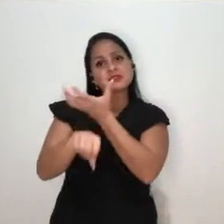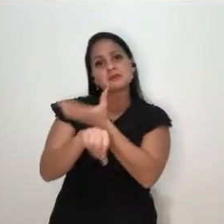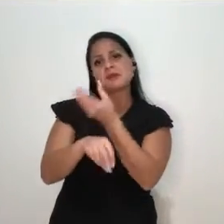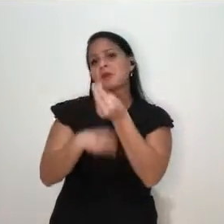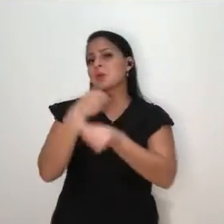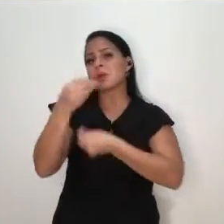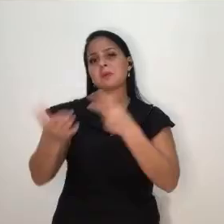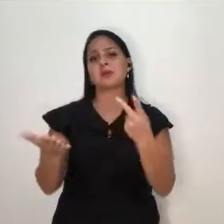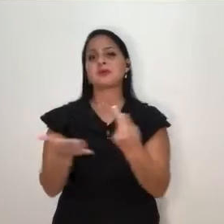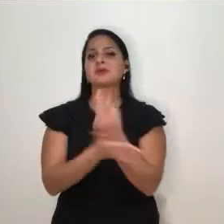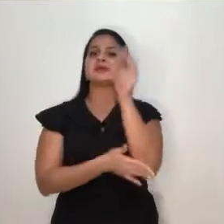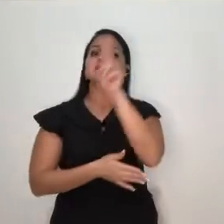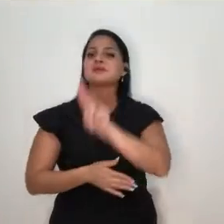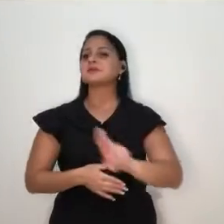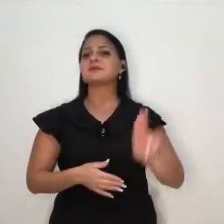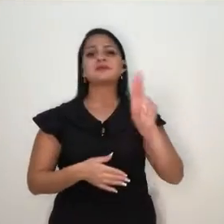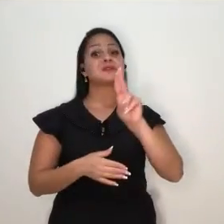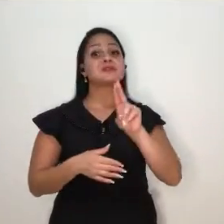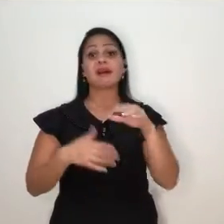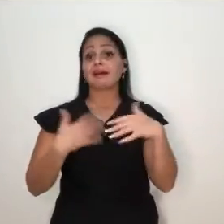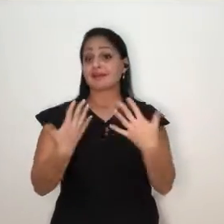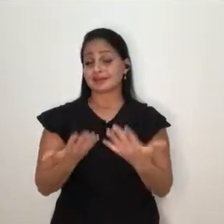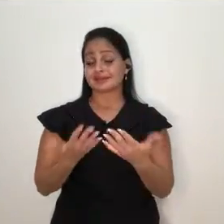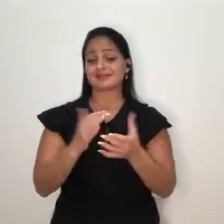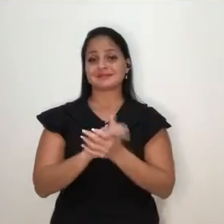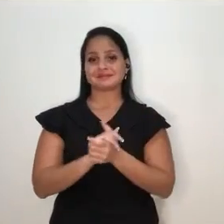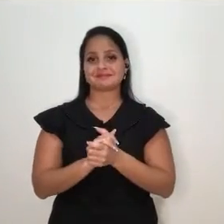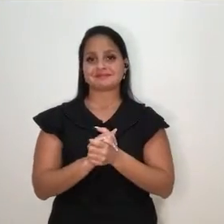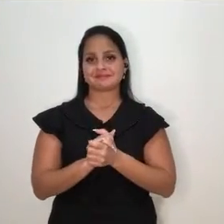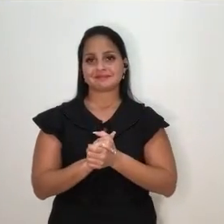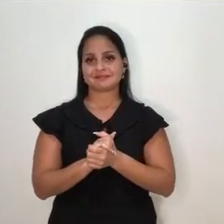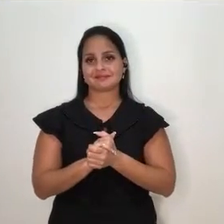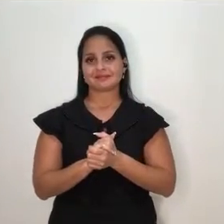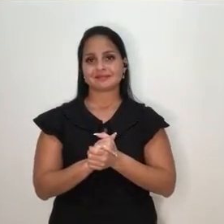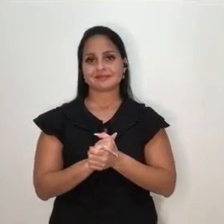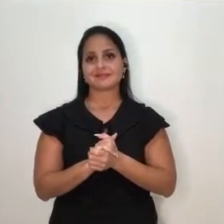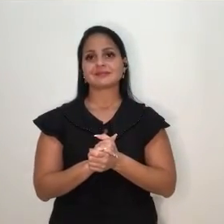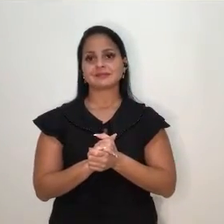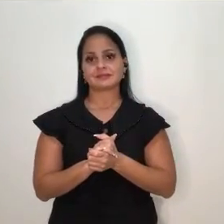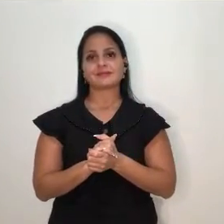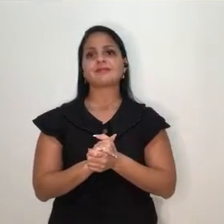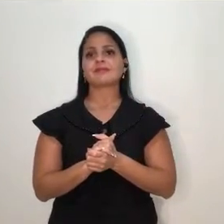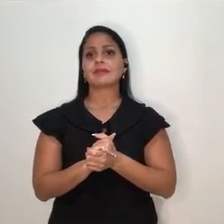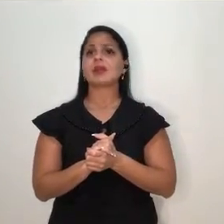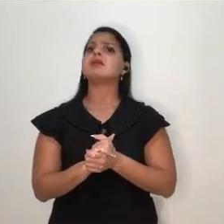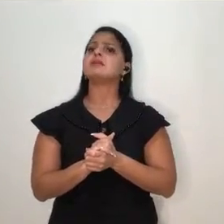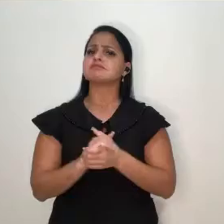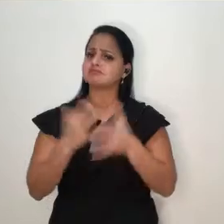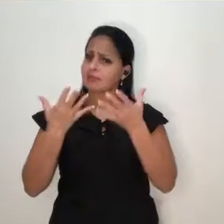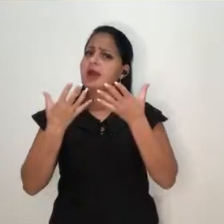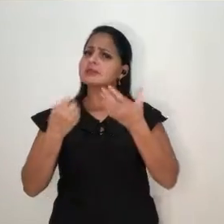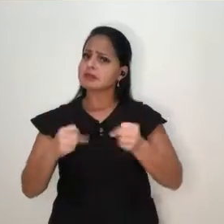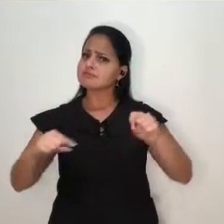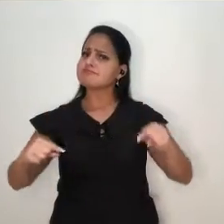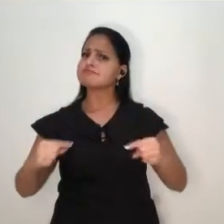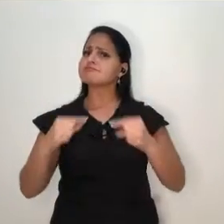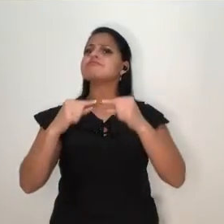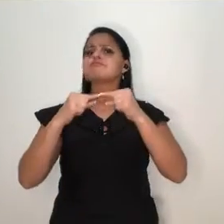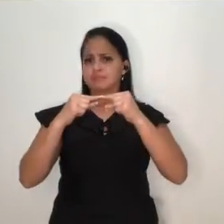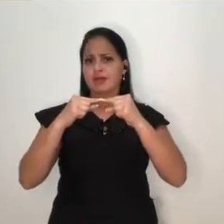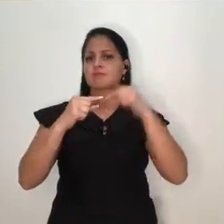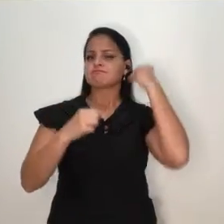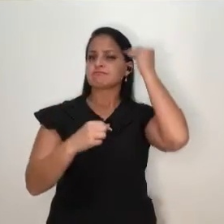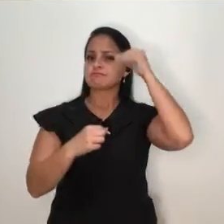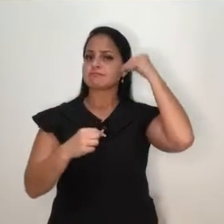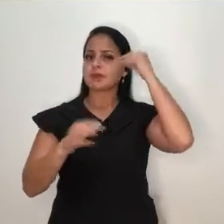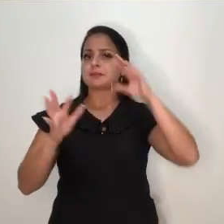como funcionava a universidade e tal. E elas foram supridas, assim, né? Foi uma experiência